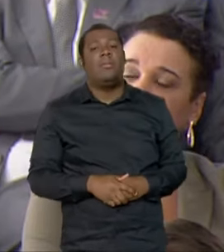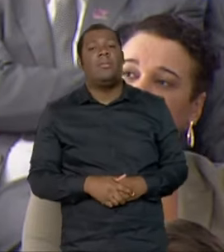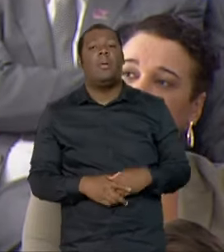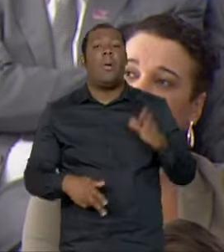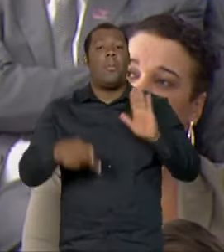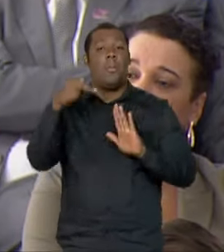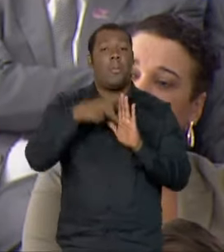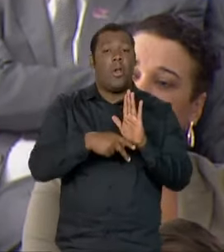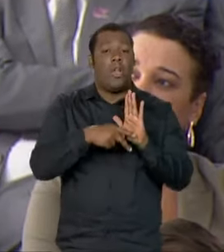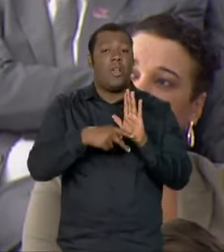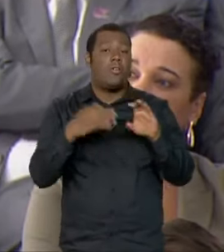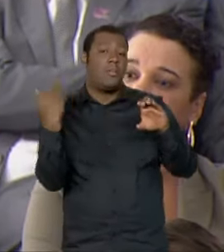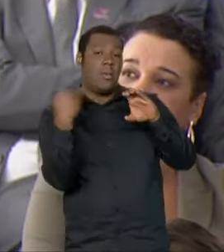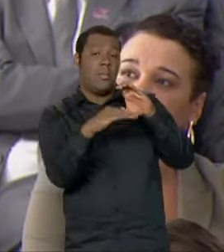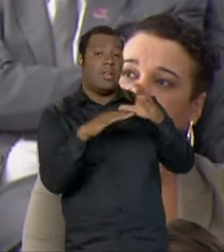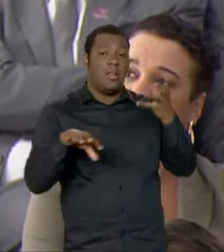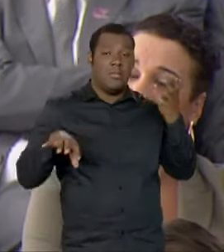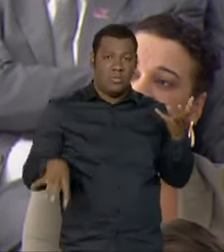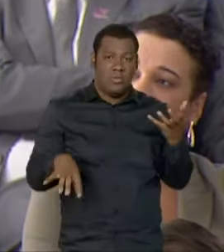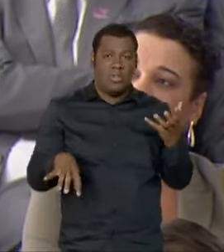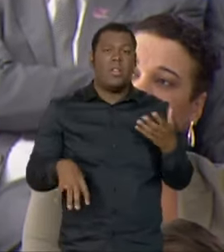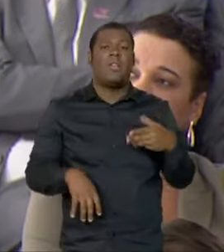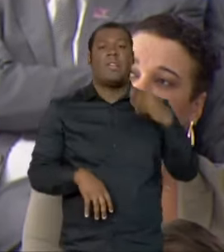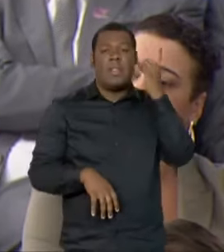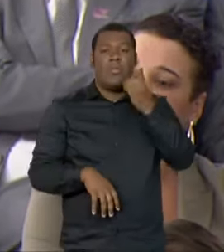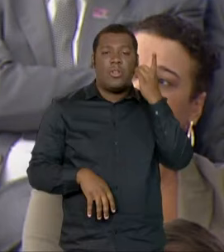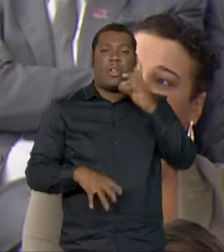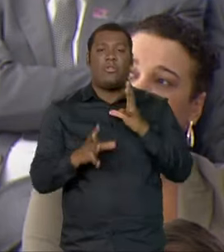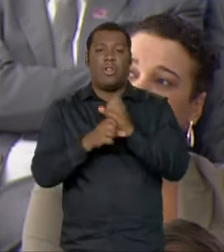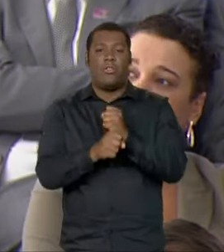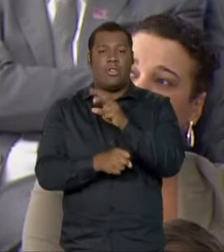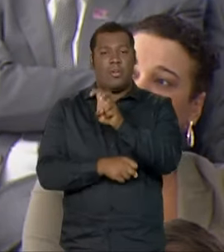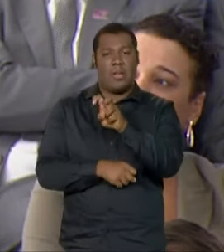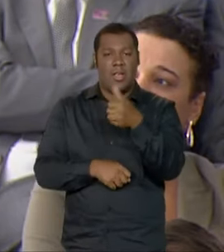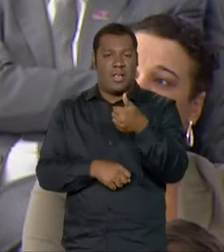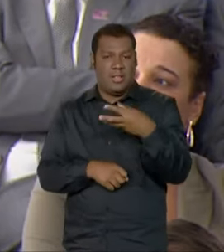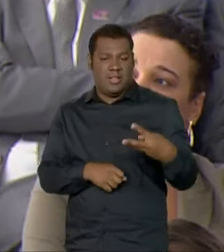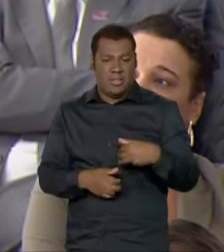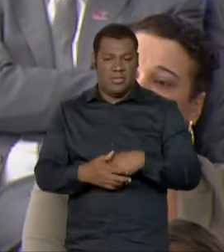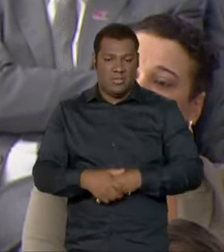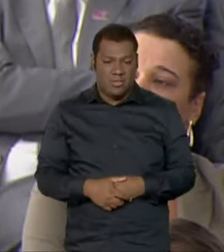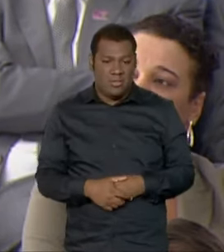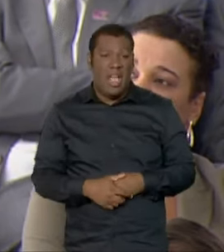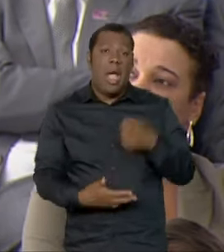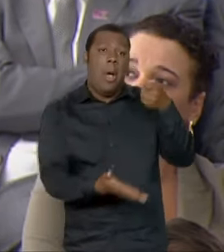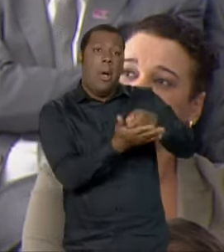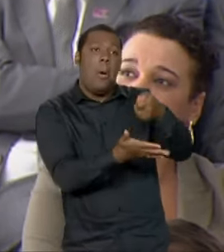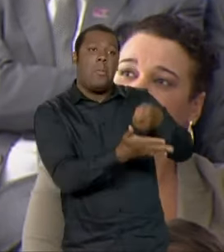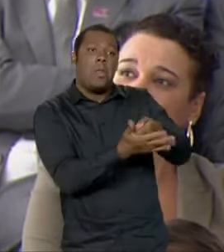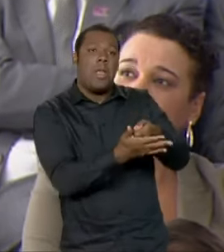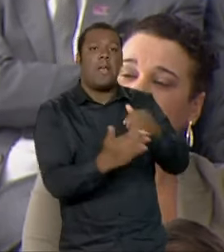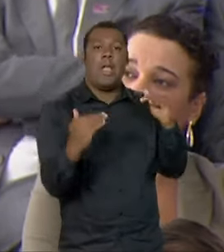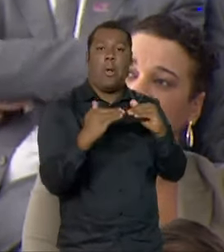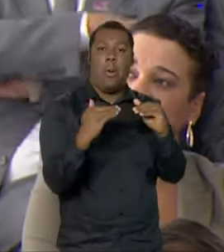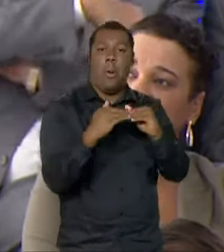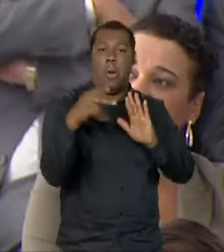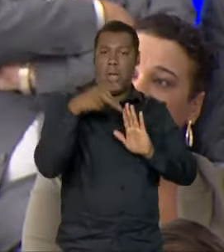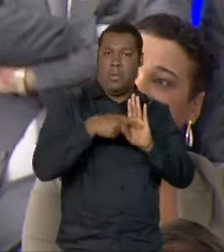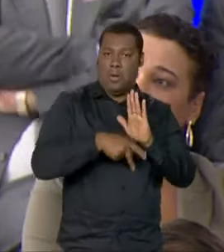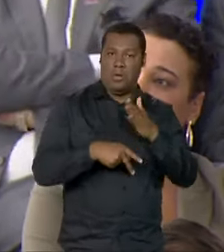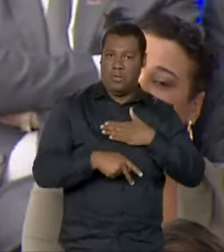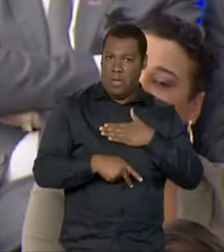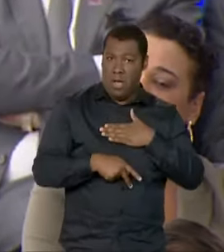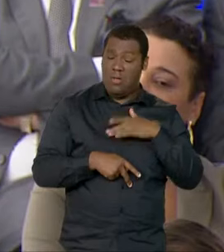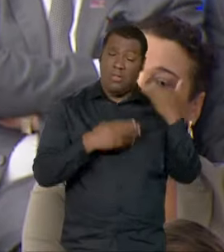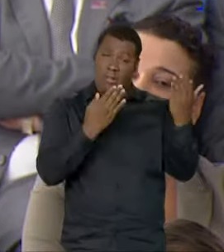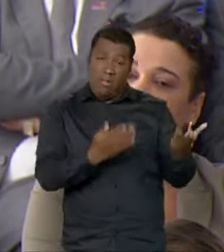Nacional, tem 513 deputados. Nem todo mundo é obrigado a concordar com os nossos artigos. Tem pessoas que vão